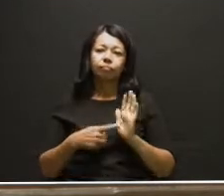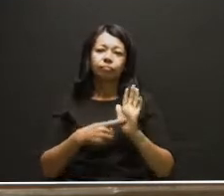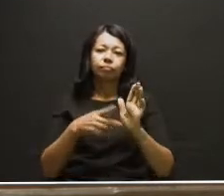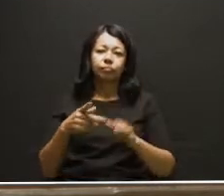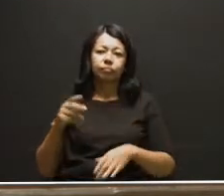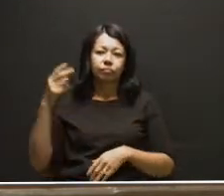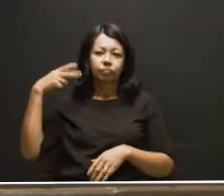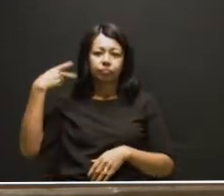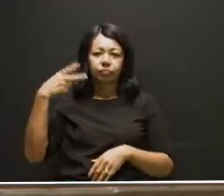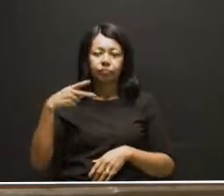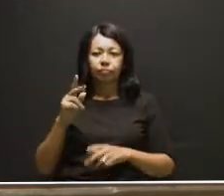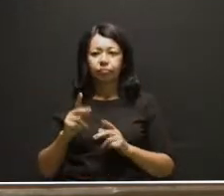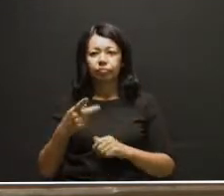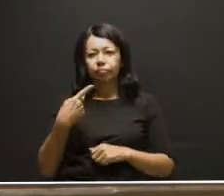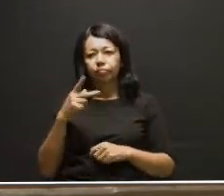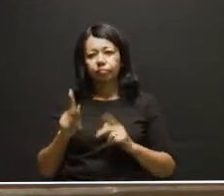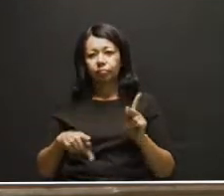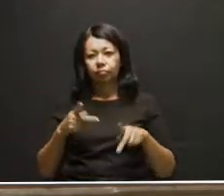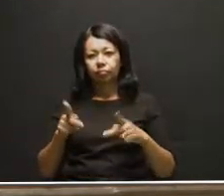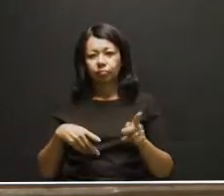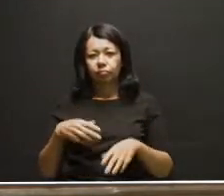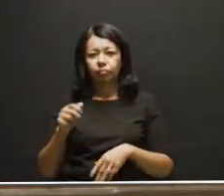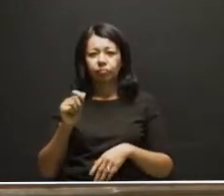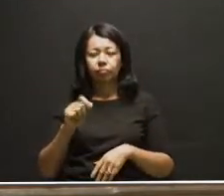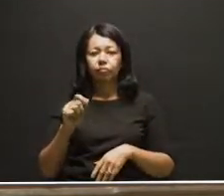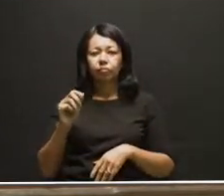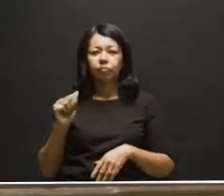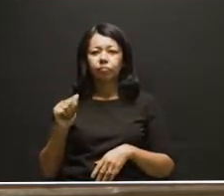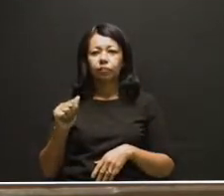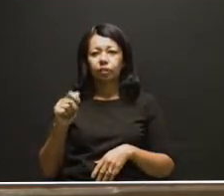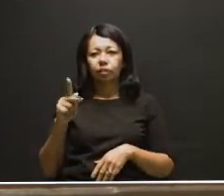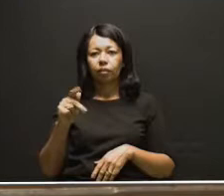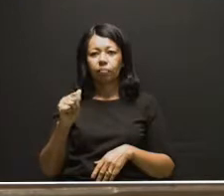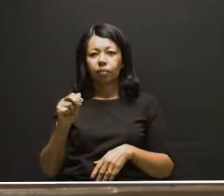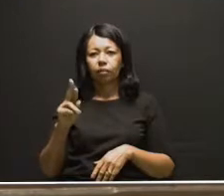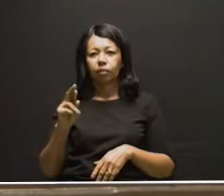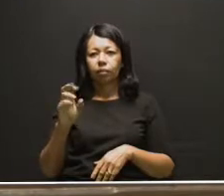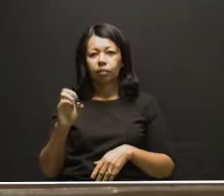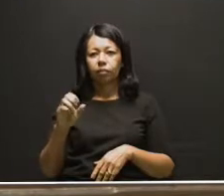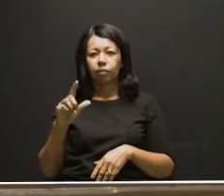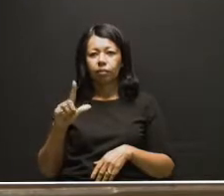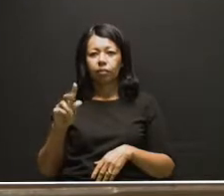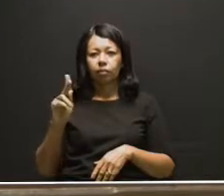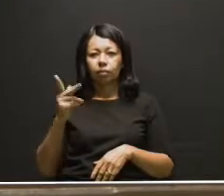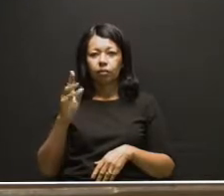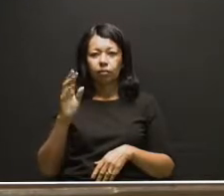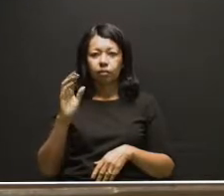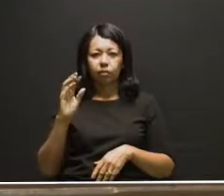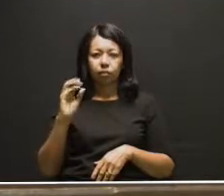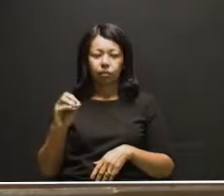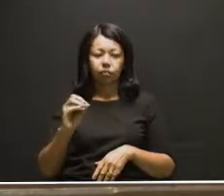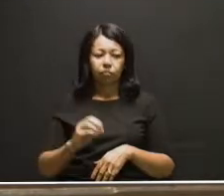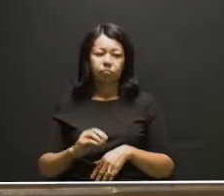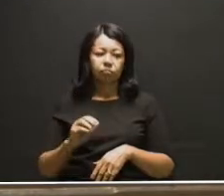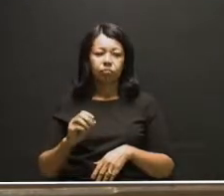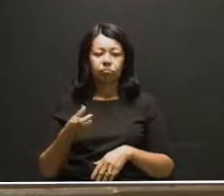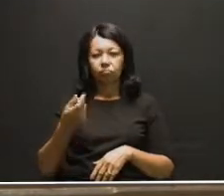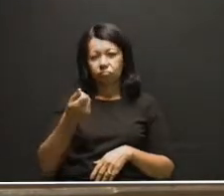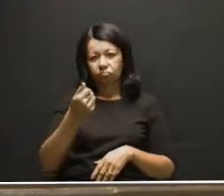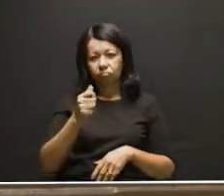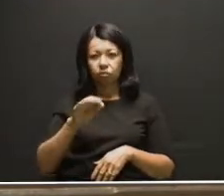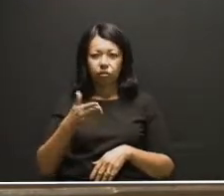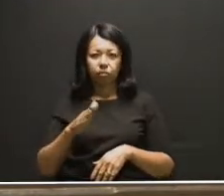municipalidade que esse aparelho para fazer broncoscopia em média entre 70 e 80 mil